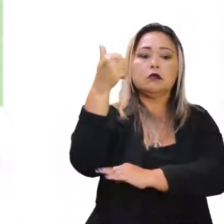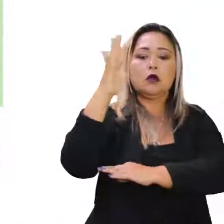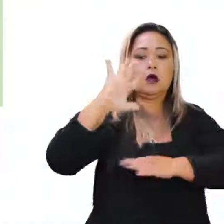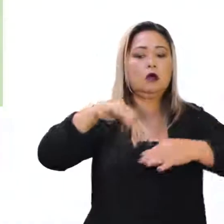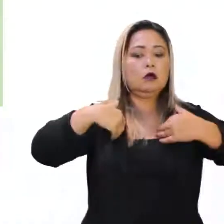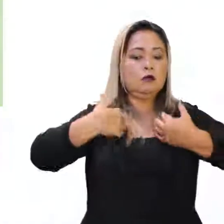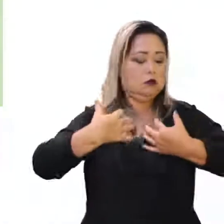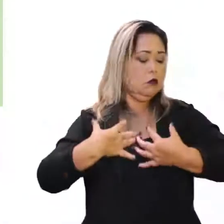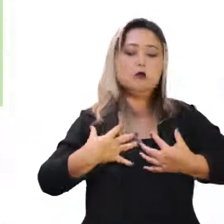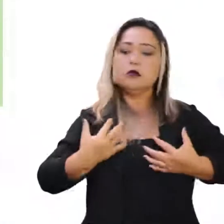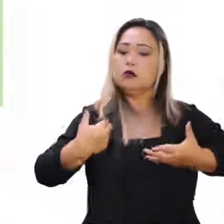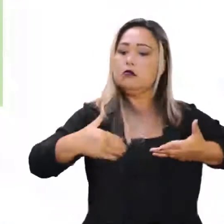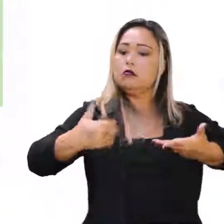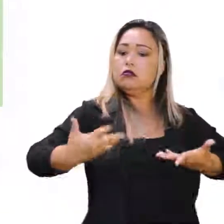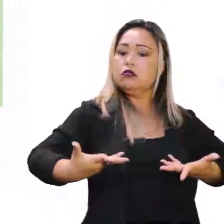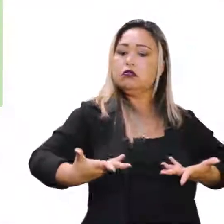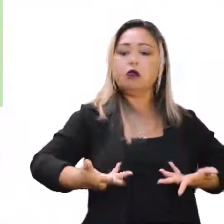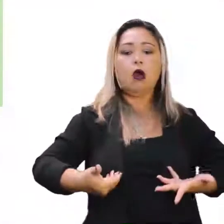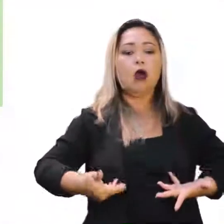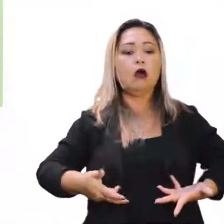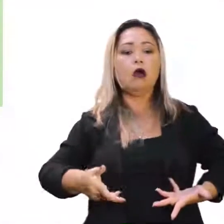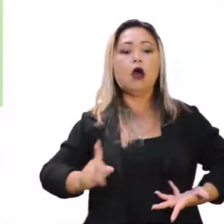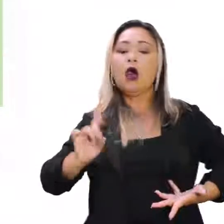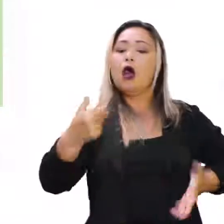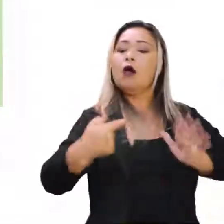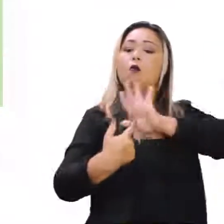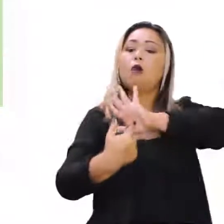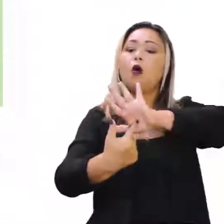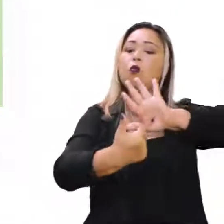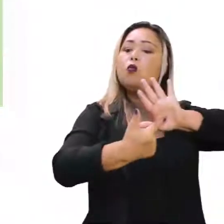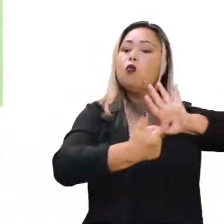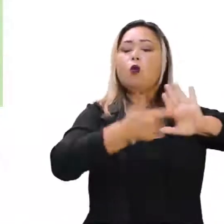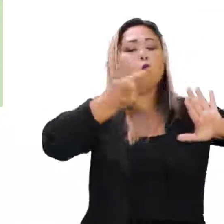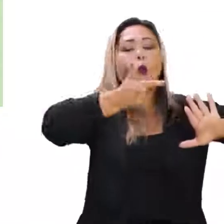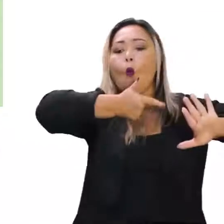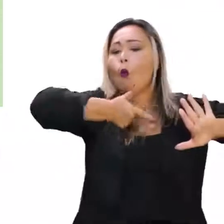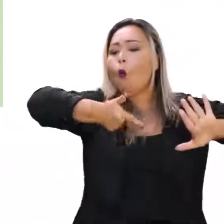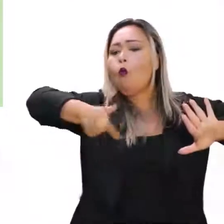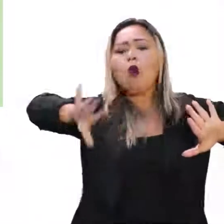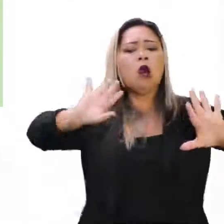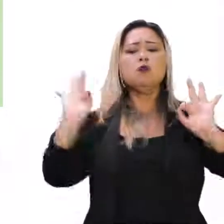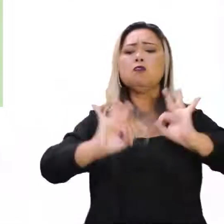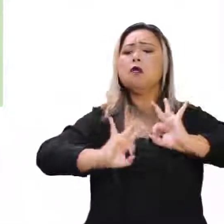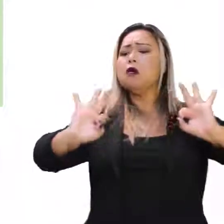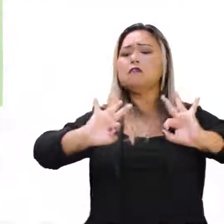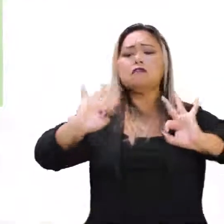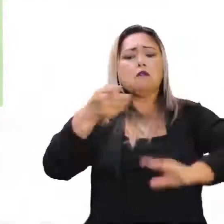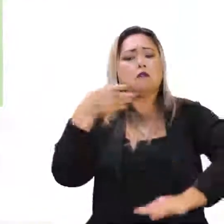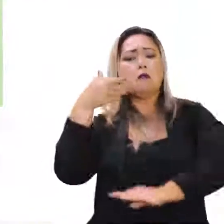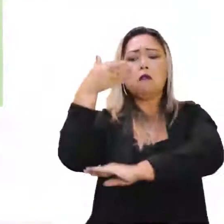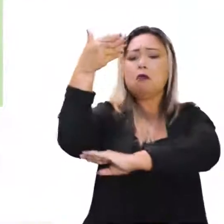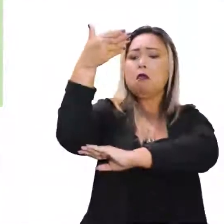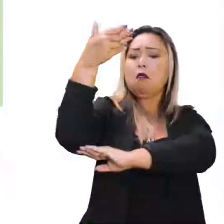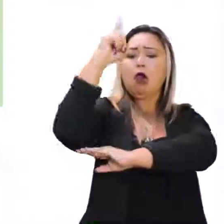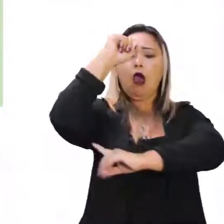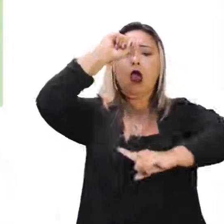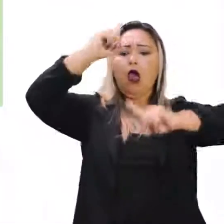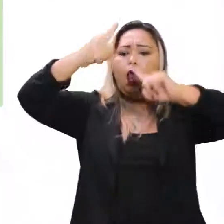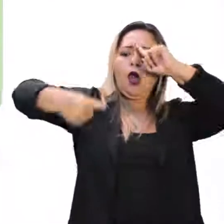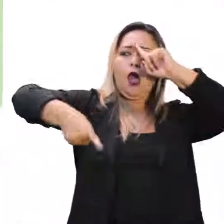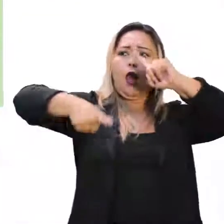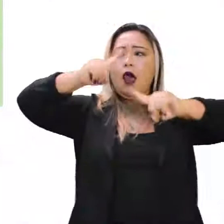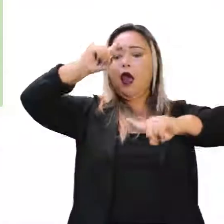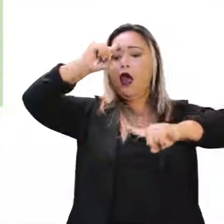seios aparecendo, assim, porque para demonstrar que ela não importava com nada, que ela era imperiosa, que ela era